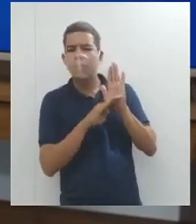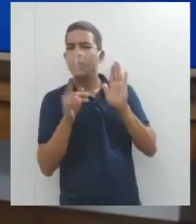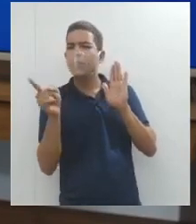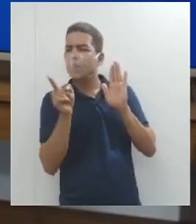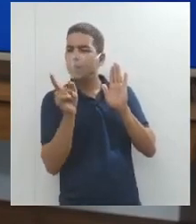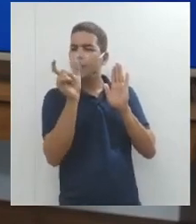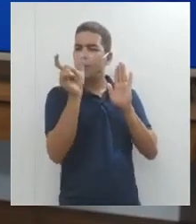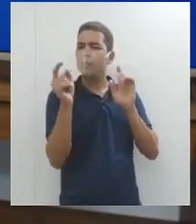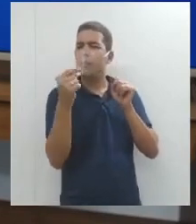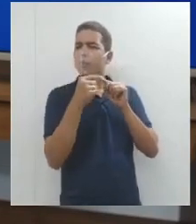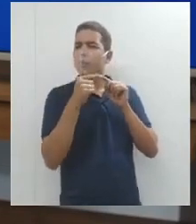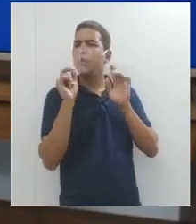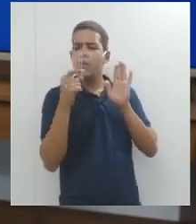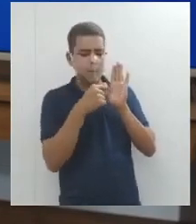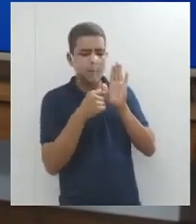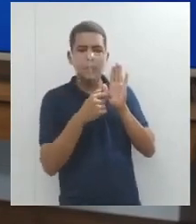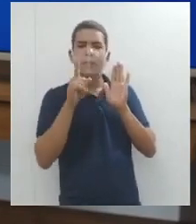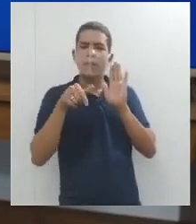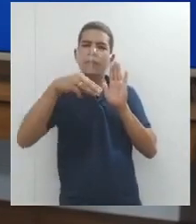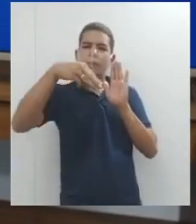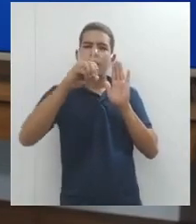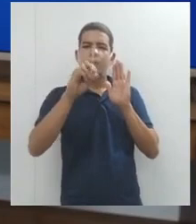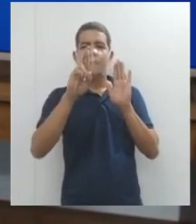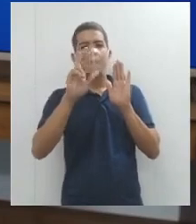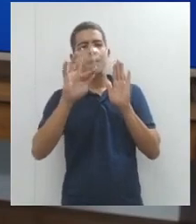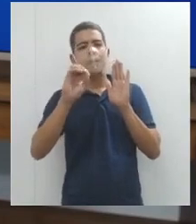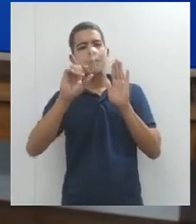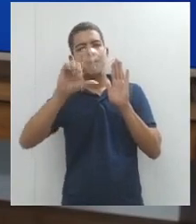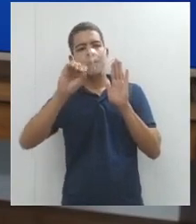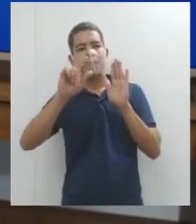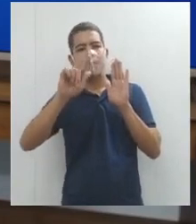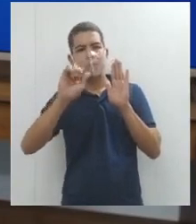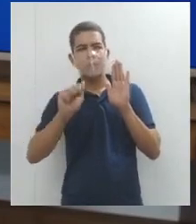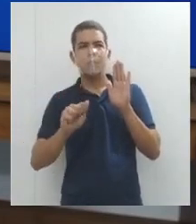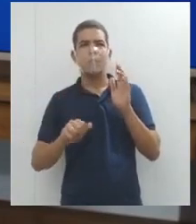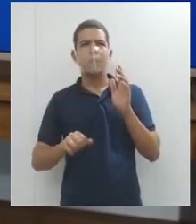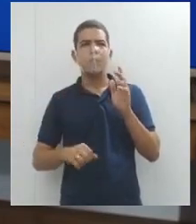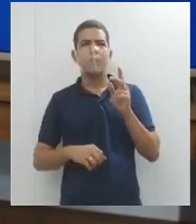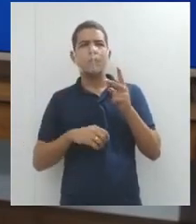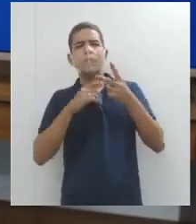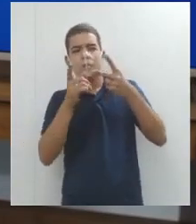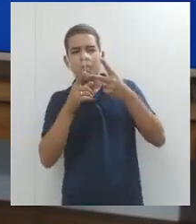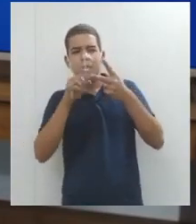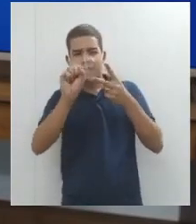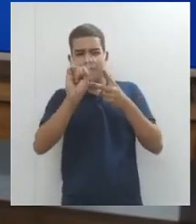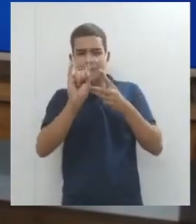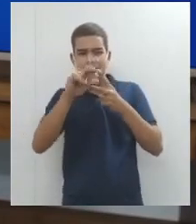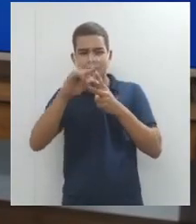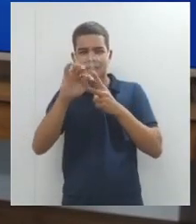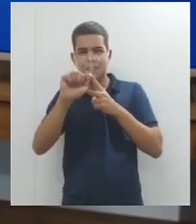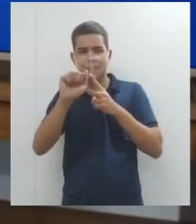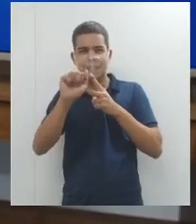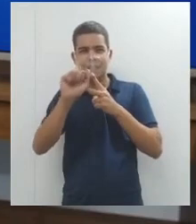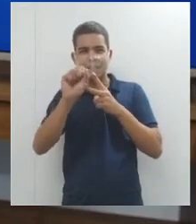é um assunto bastante extenso, tá? Sujeito, predicado, objeto direto.